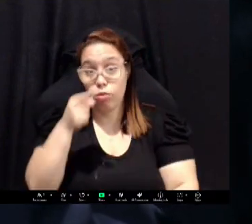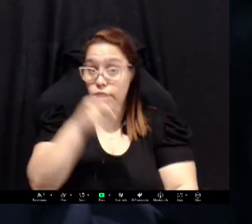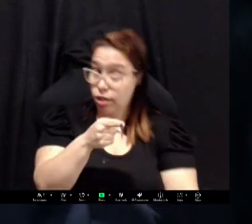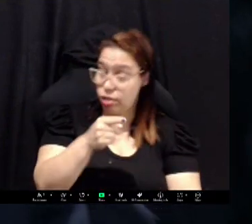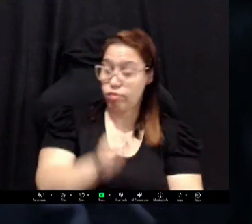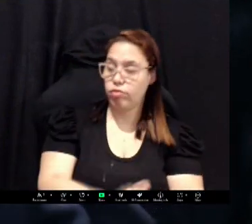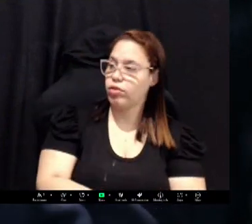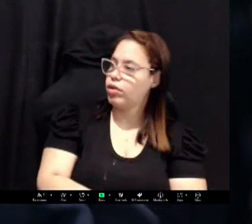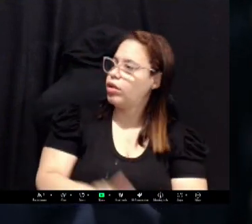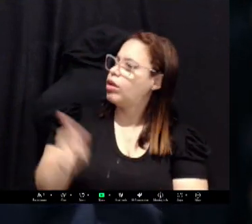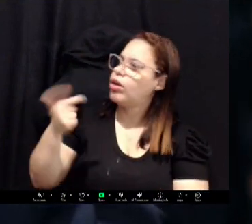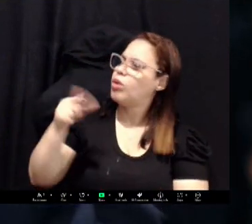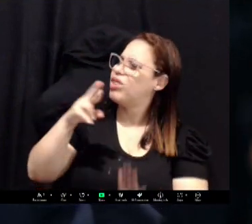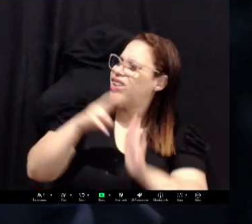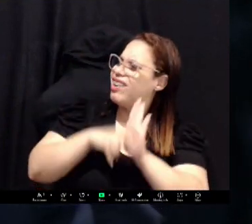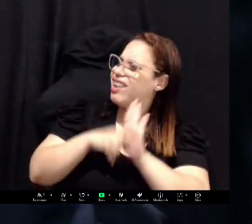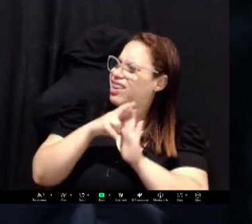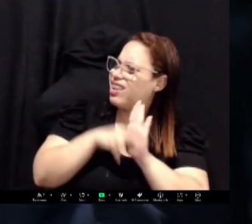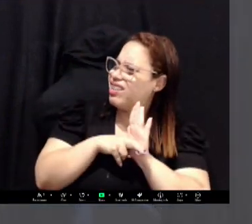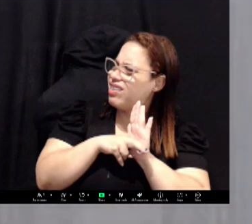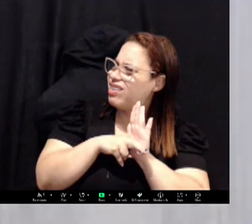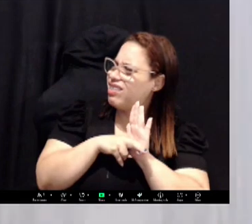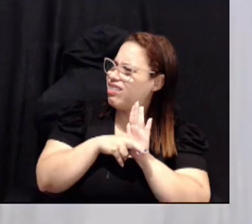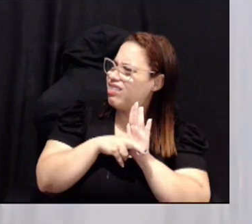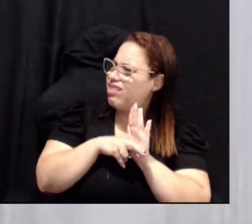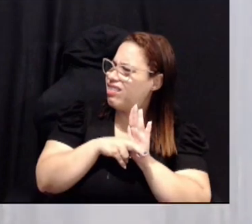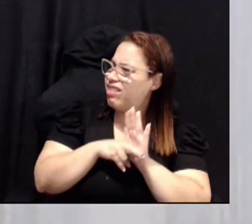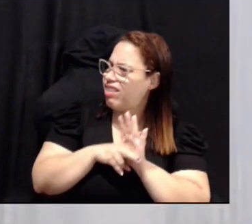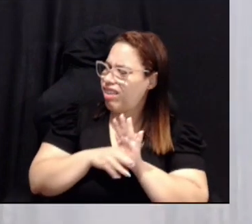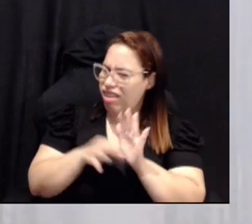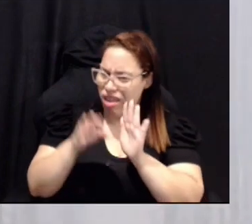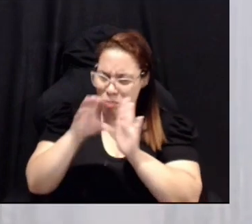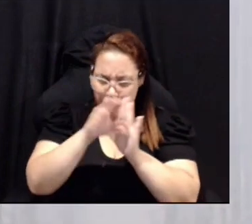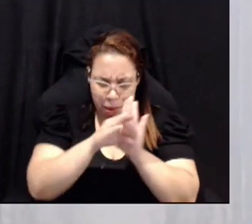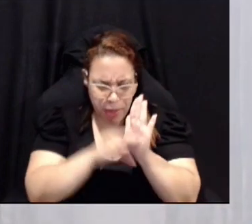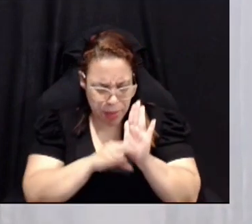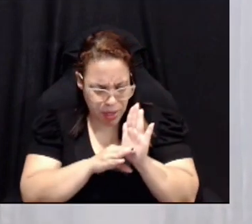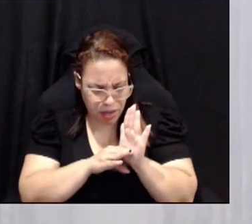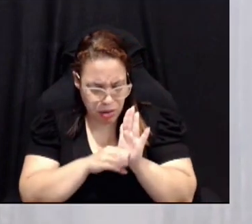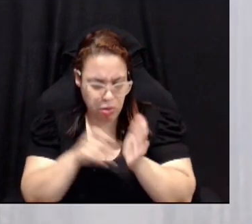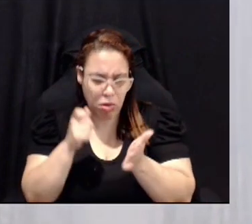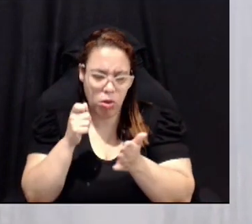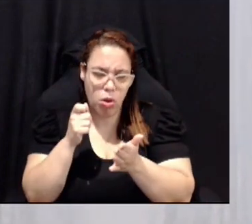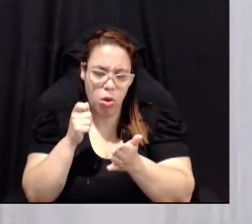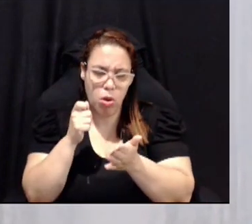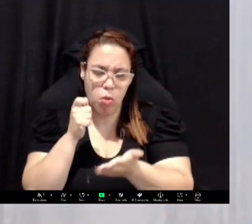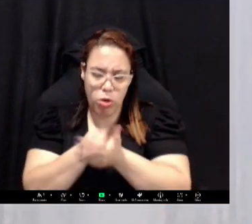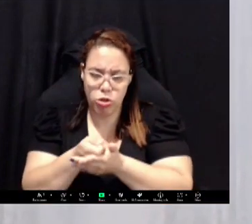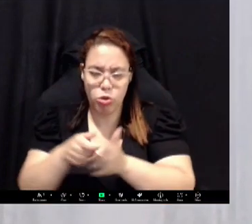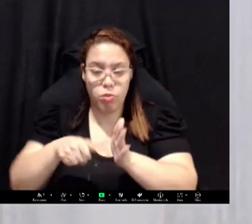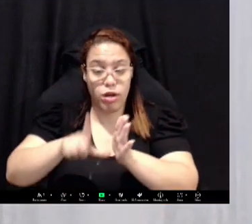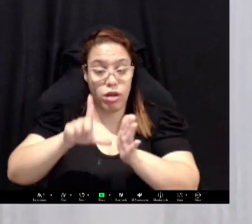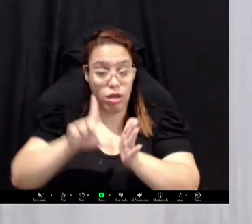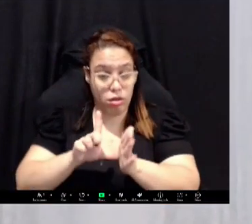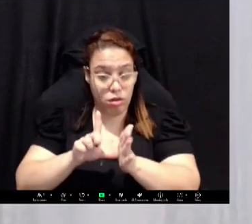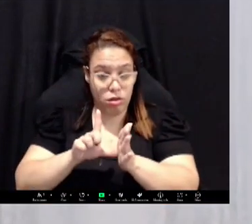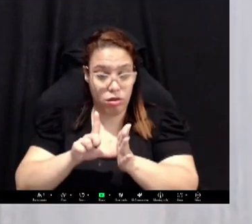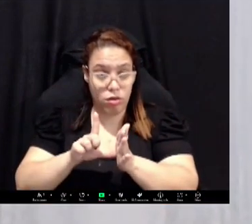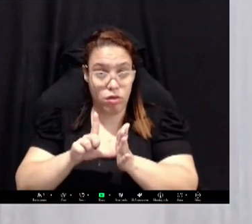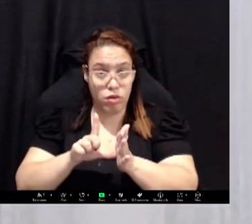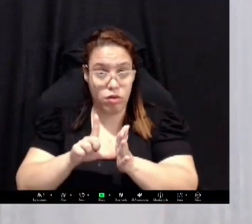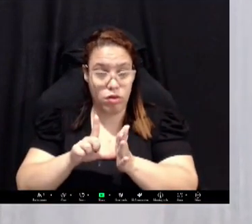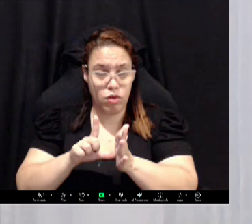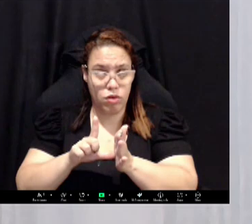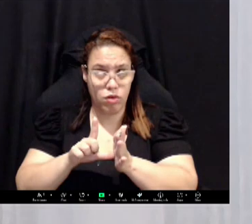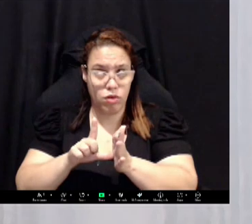uma regra, né, que deve seguir assim à risca, né? A pessoa pode comprar antes no começo do pregão e vender